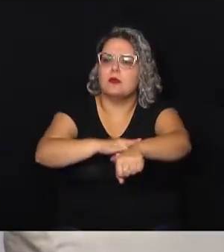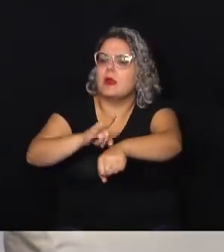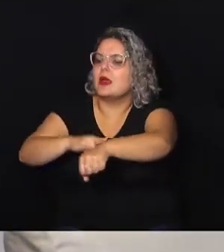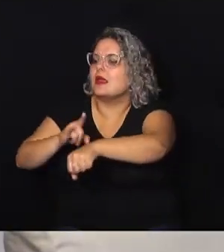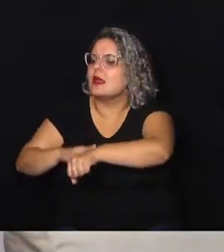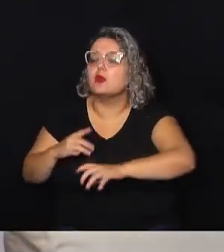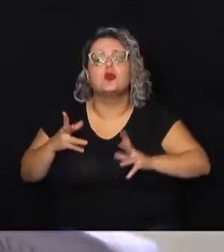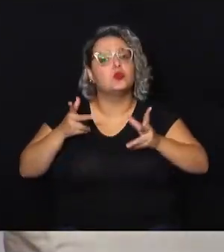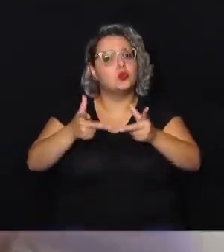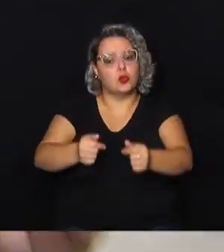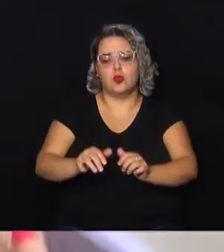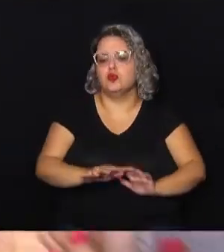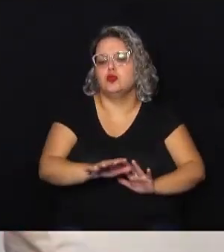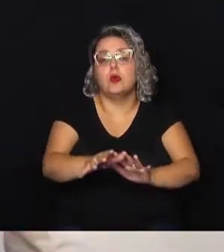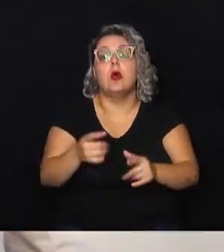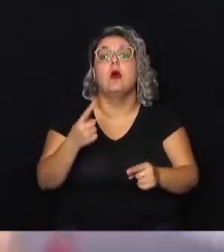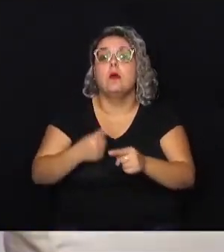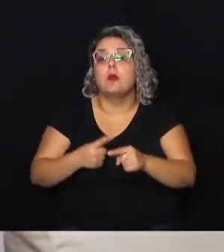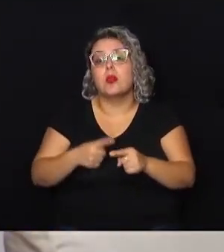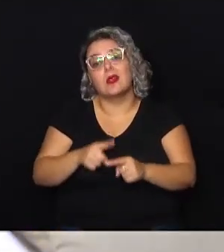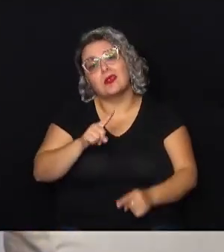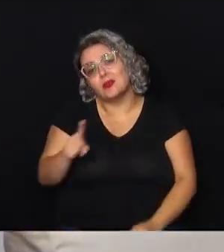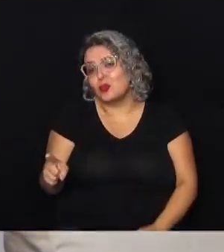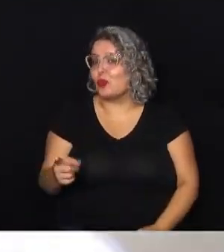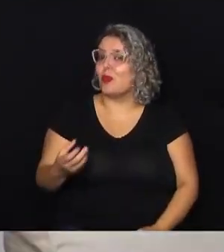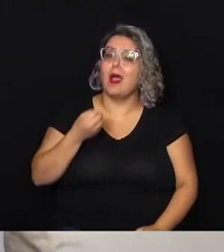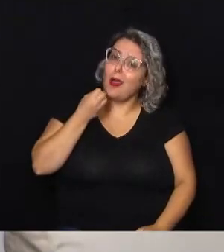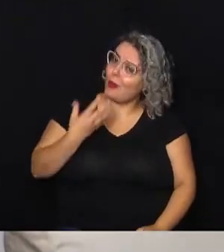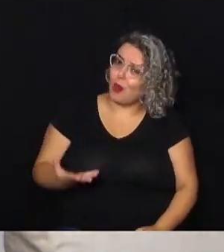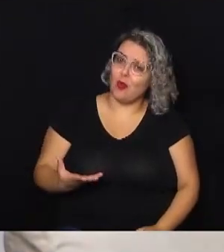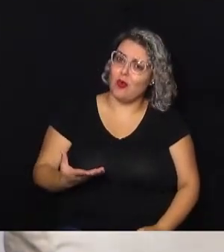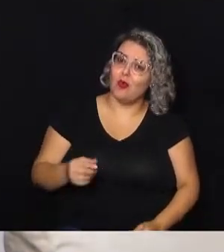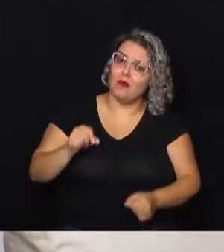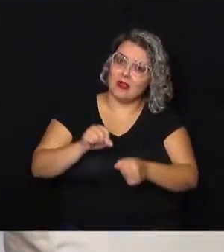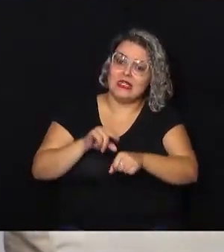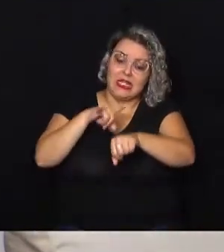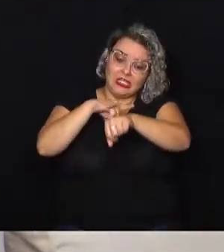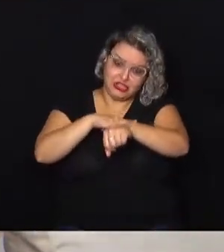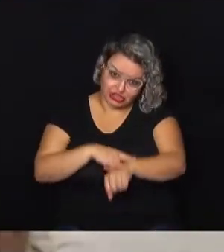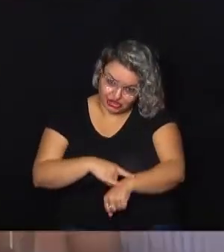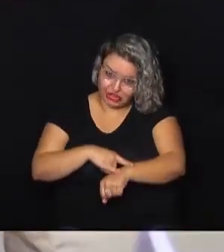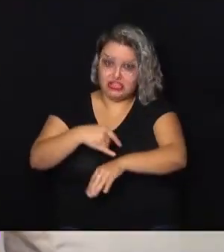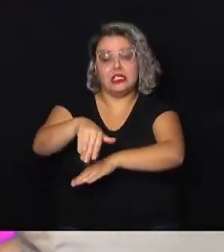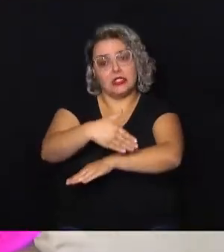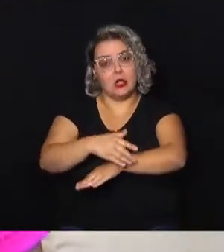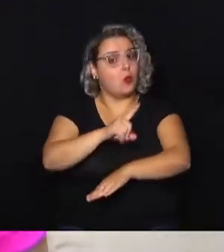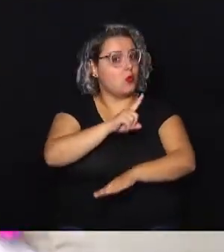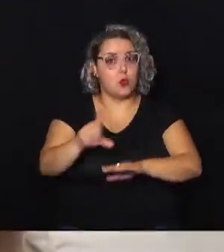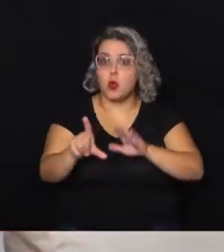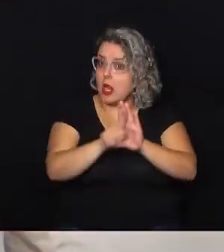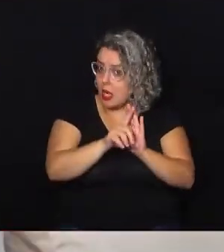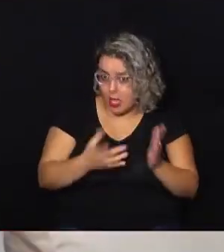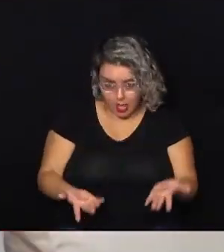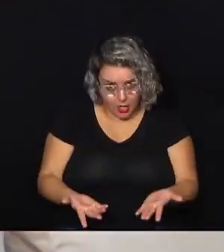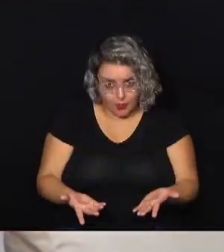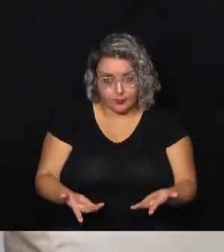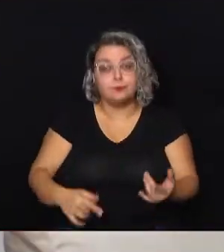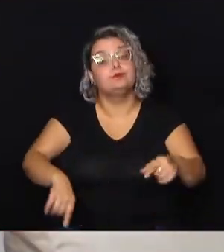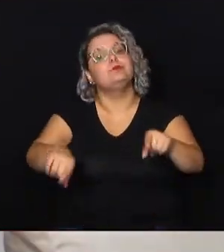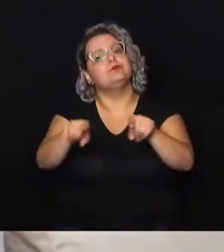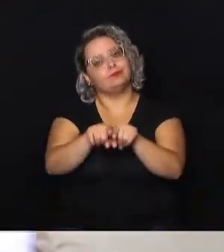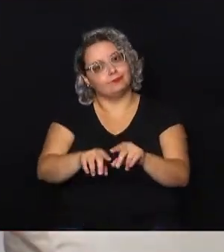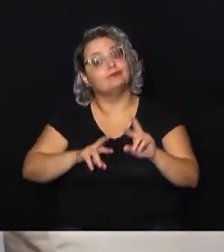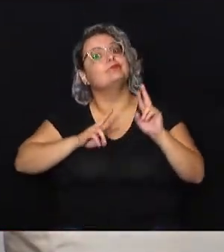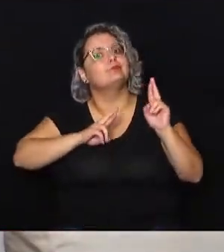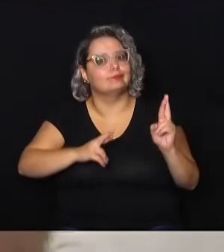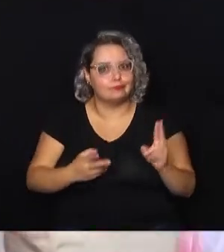os percursos, porque não é legal a gente fazer xixi na rua. Então, a gente também espera que essa é outra